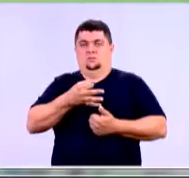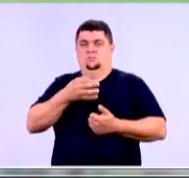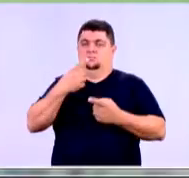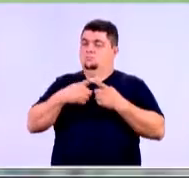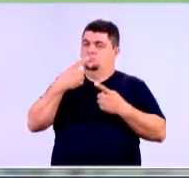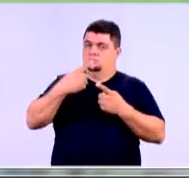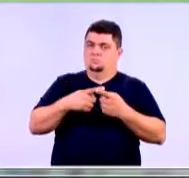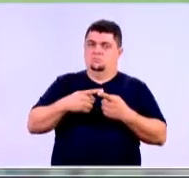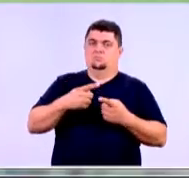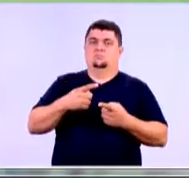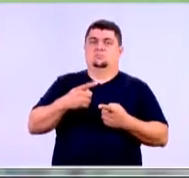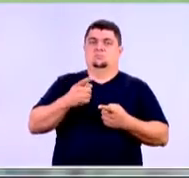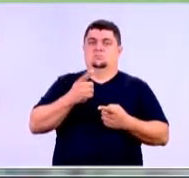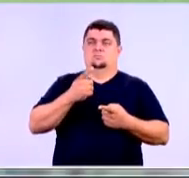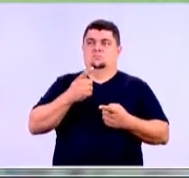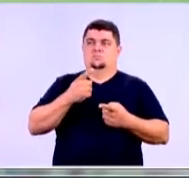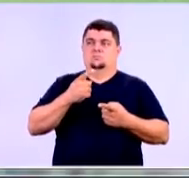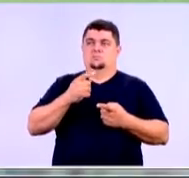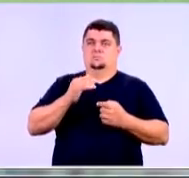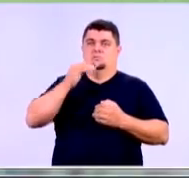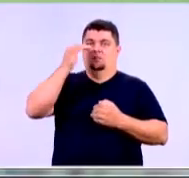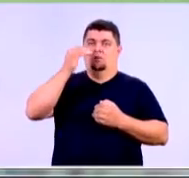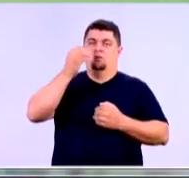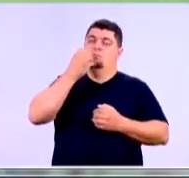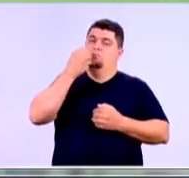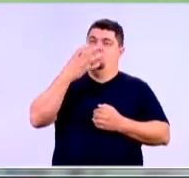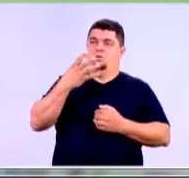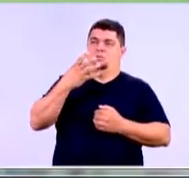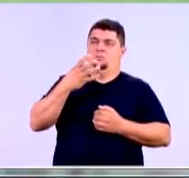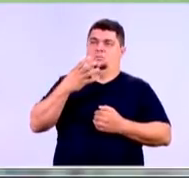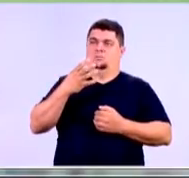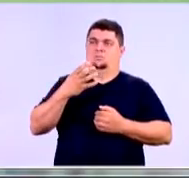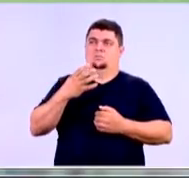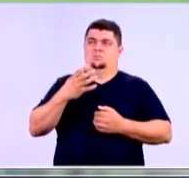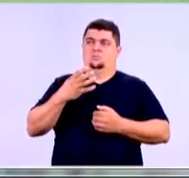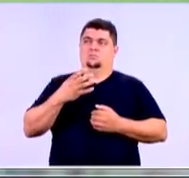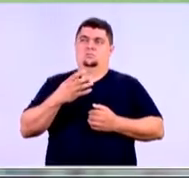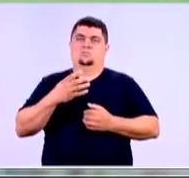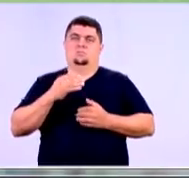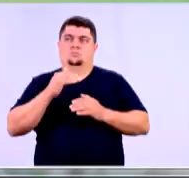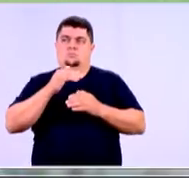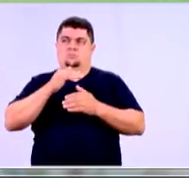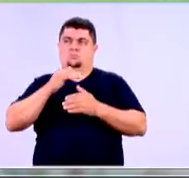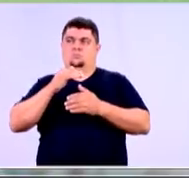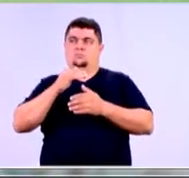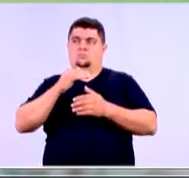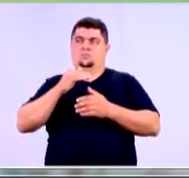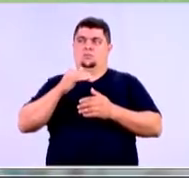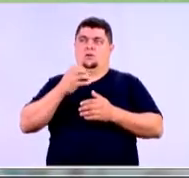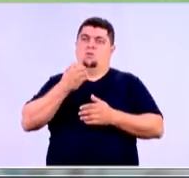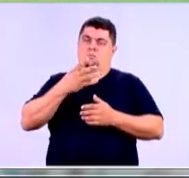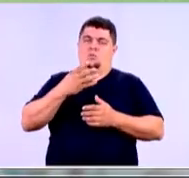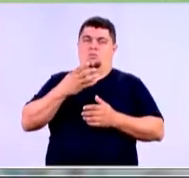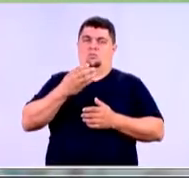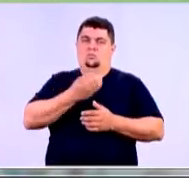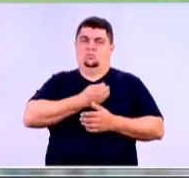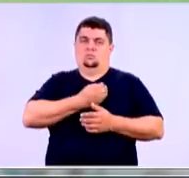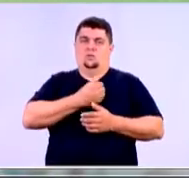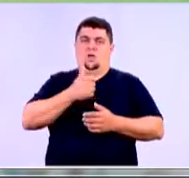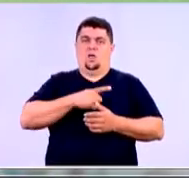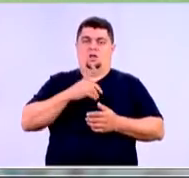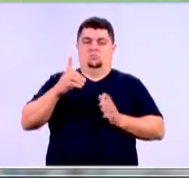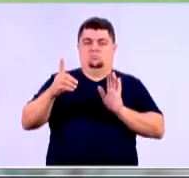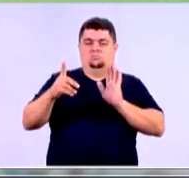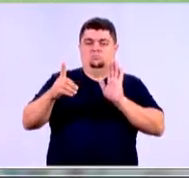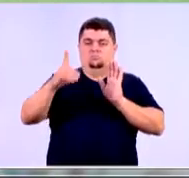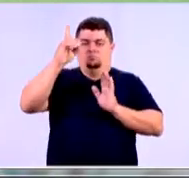quê? Essa parte de cima não é uma parte positiva? Vamos olhar para a equação. Essa parte de cima não é uma parte muito positiva? Não são meus direitos? Não